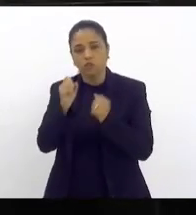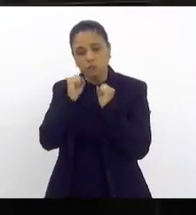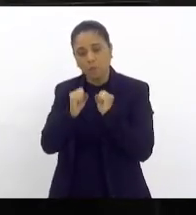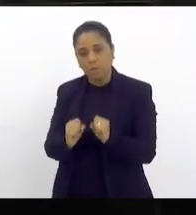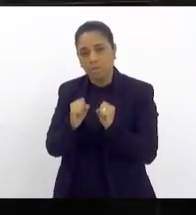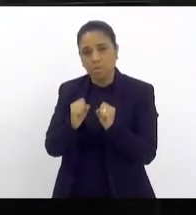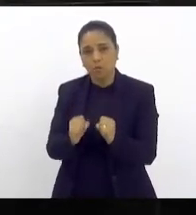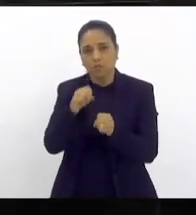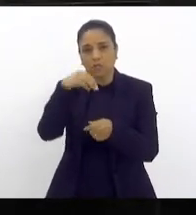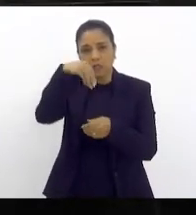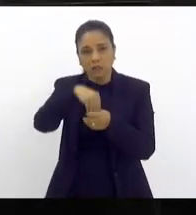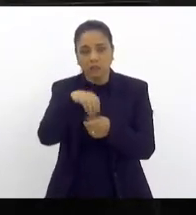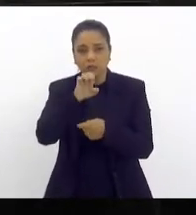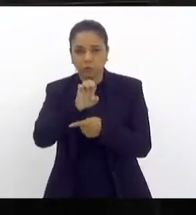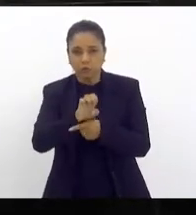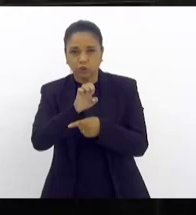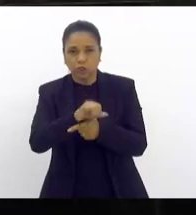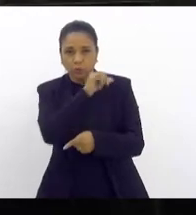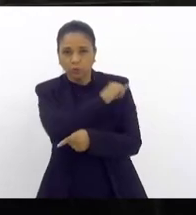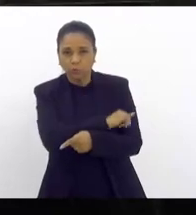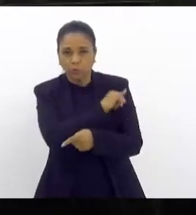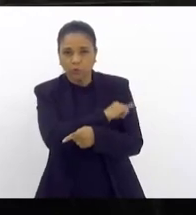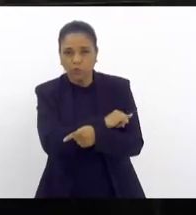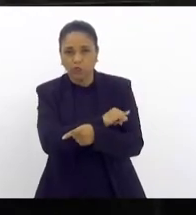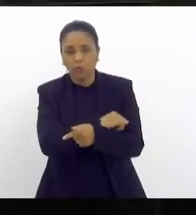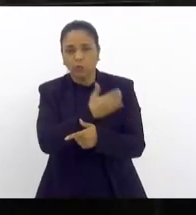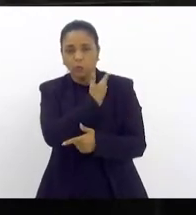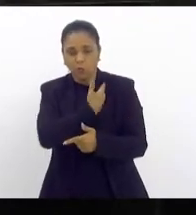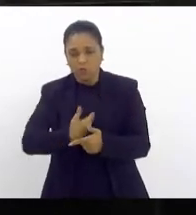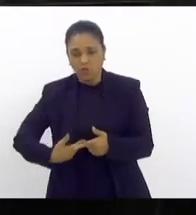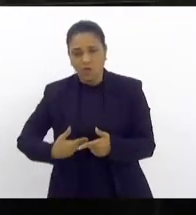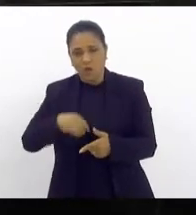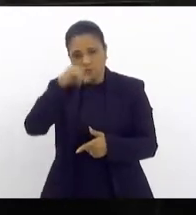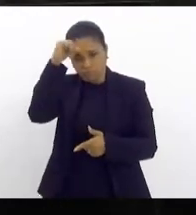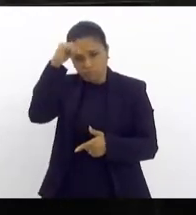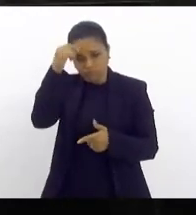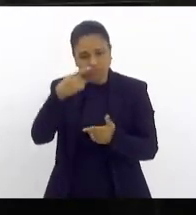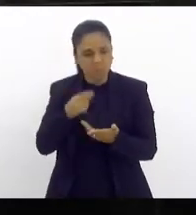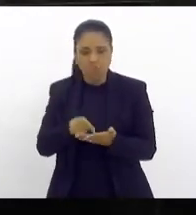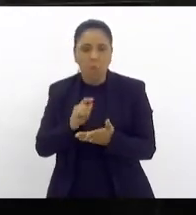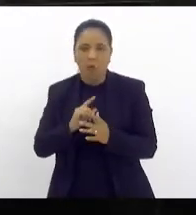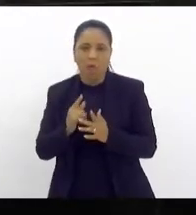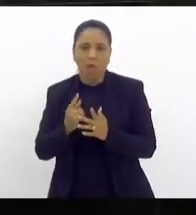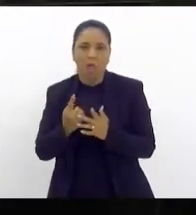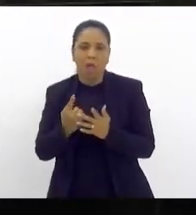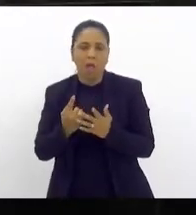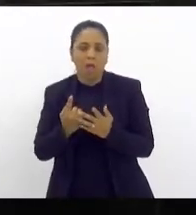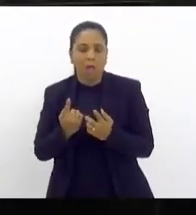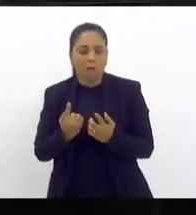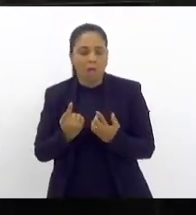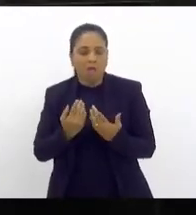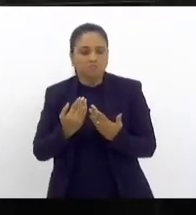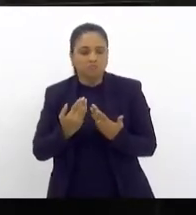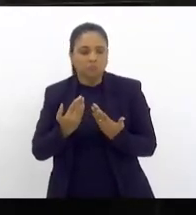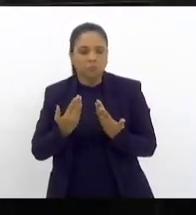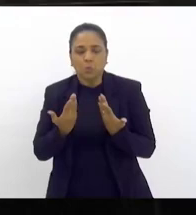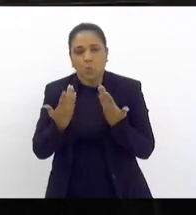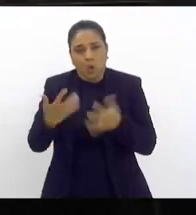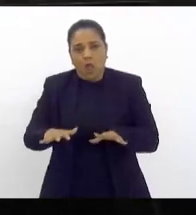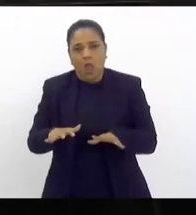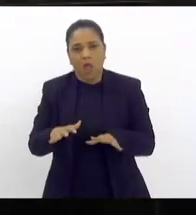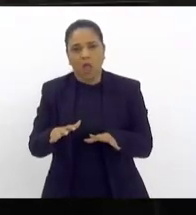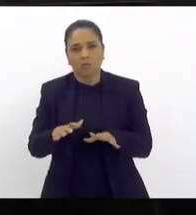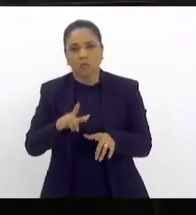no estado do Rio de Janeiro dos últimos governos e esse governo não aposta numa lógica que se diferencia que haja